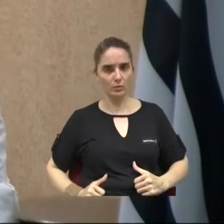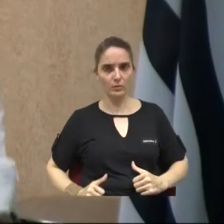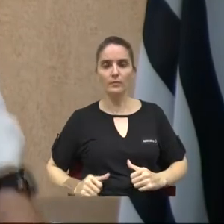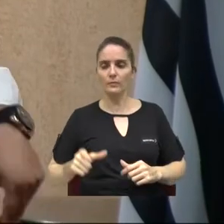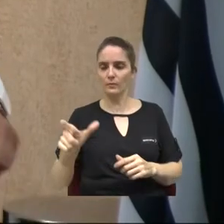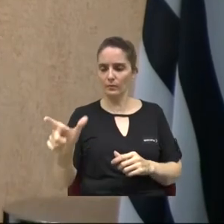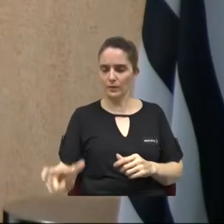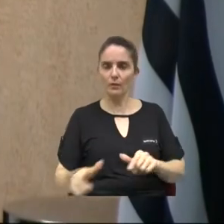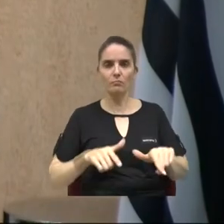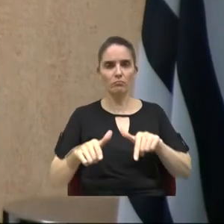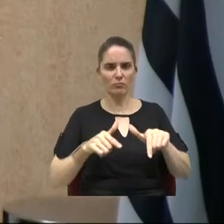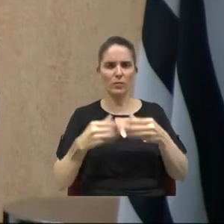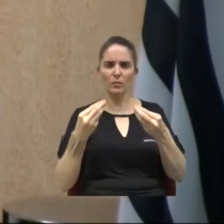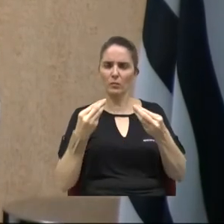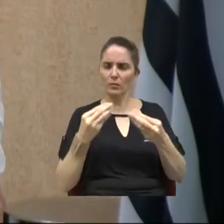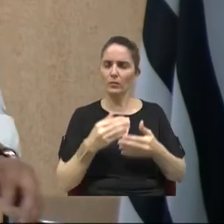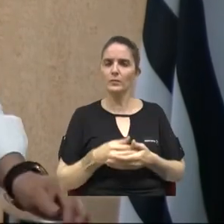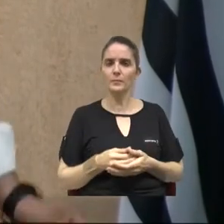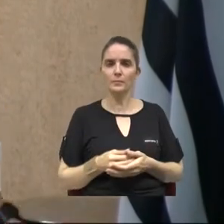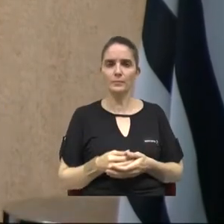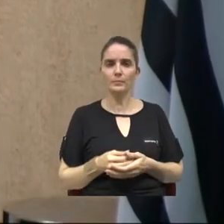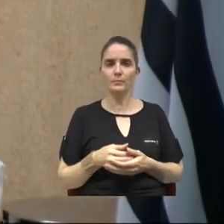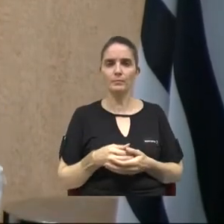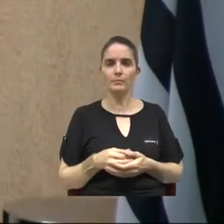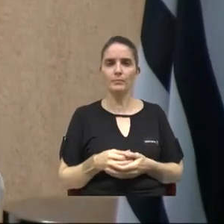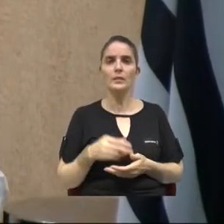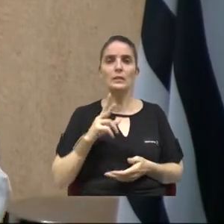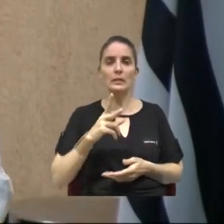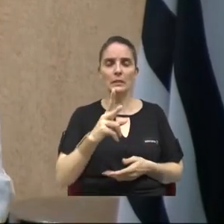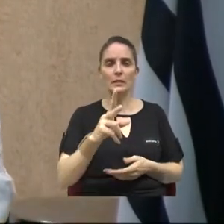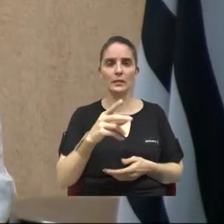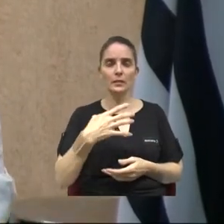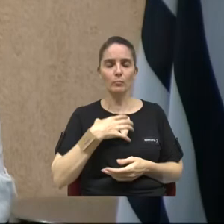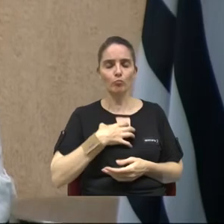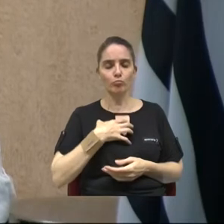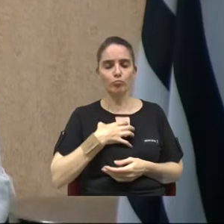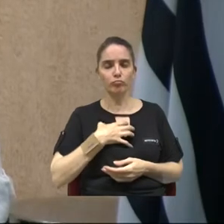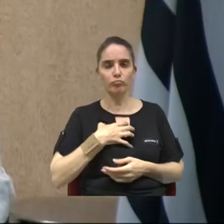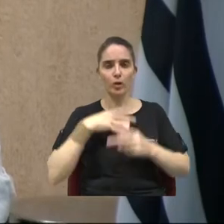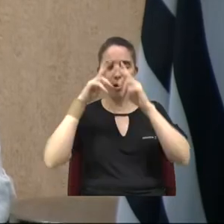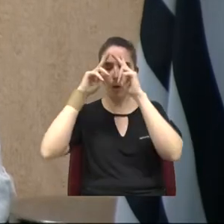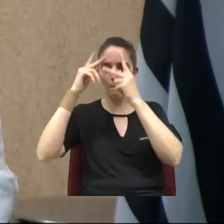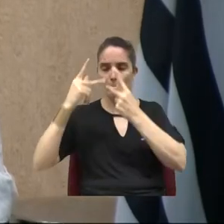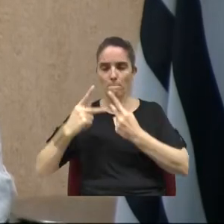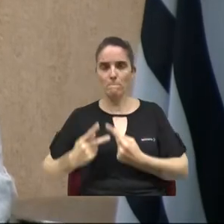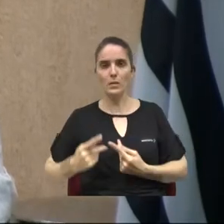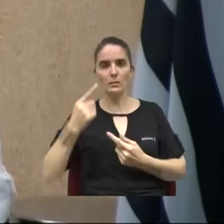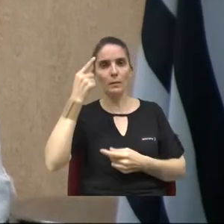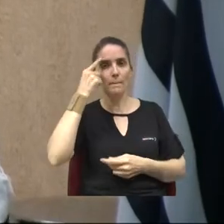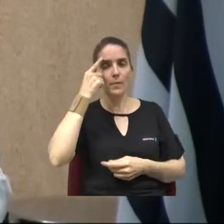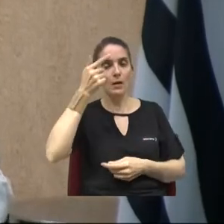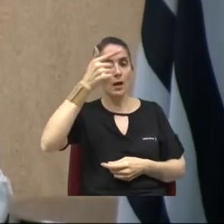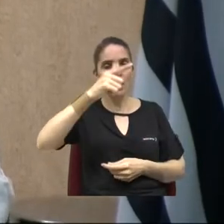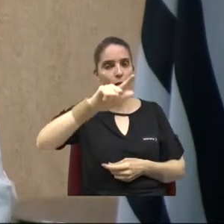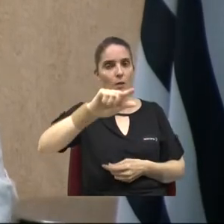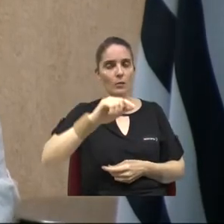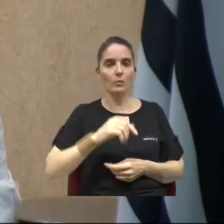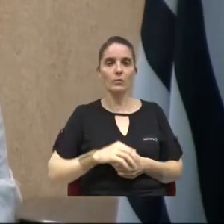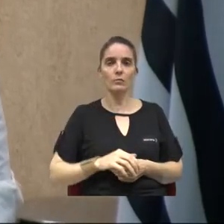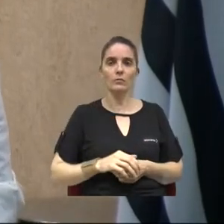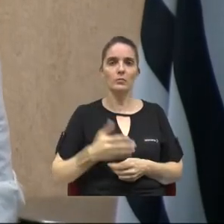merecimento. E ele sempre teve esse lado humano com o próximo, da época da